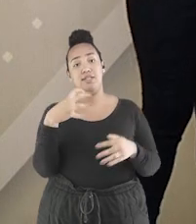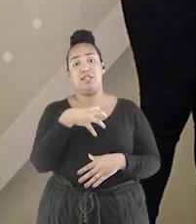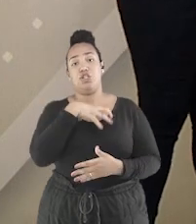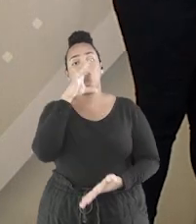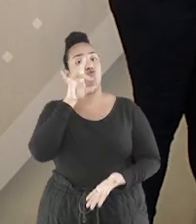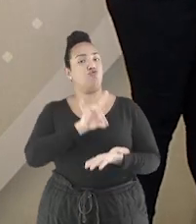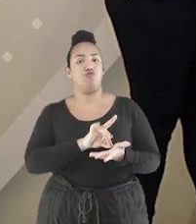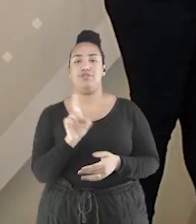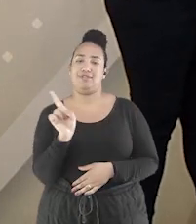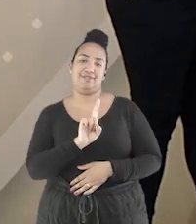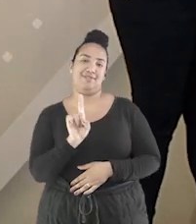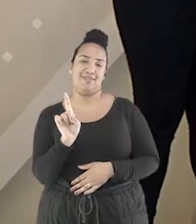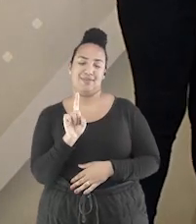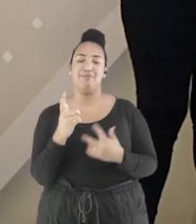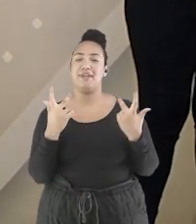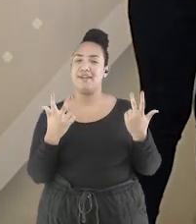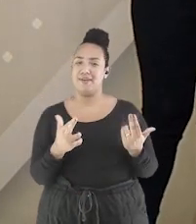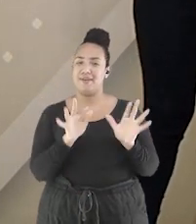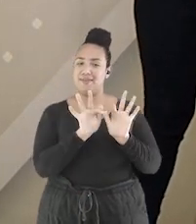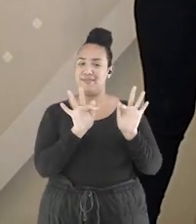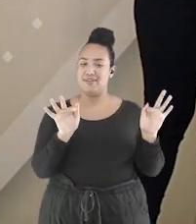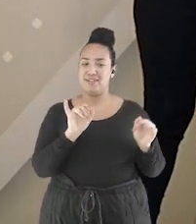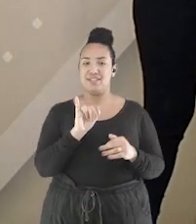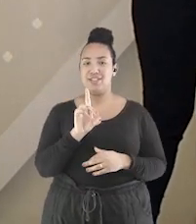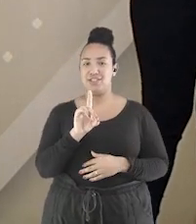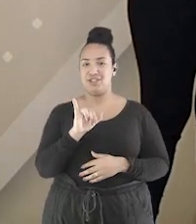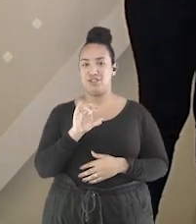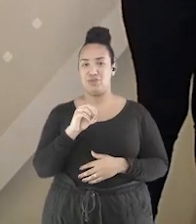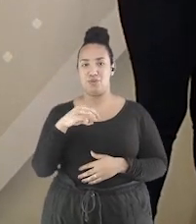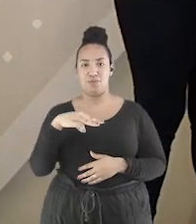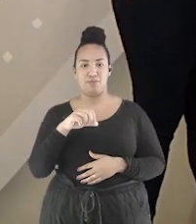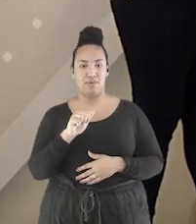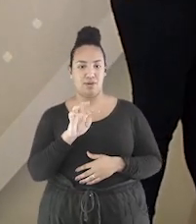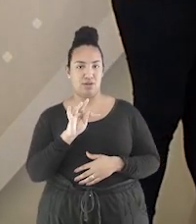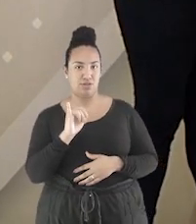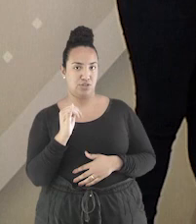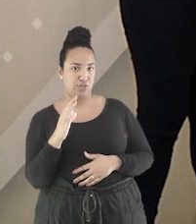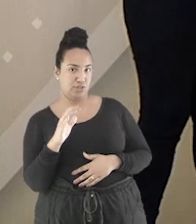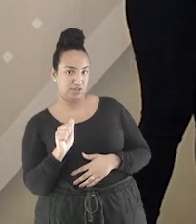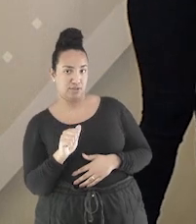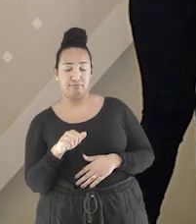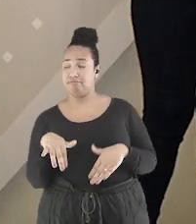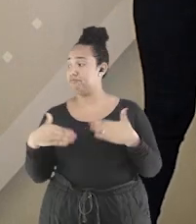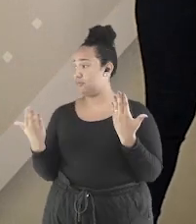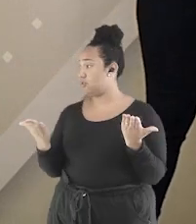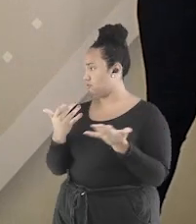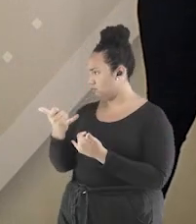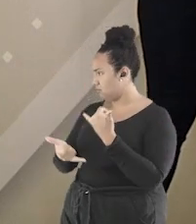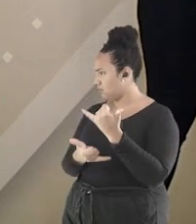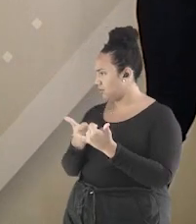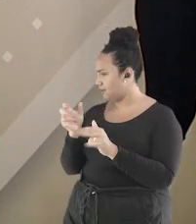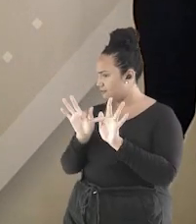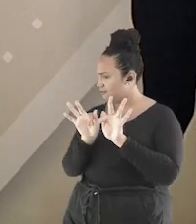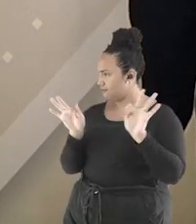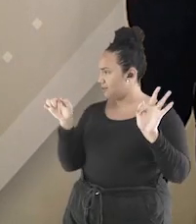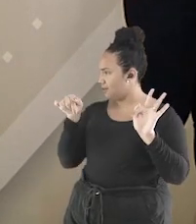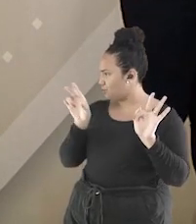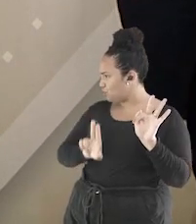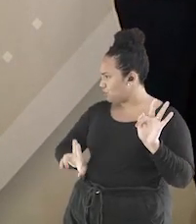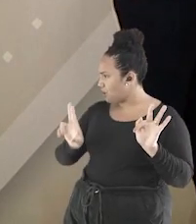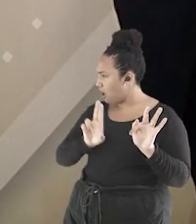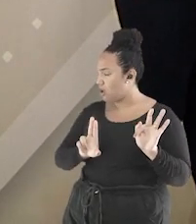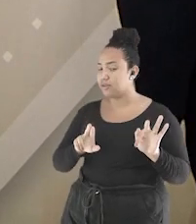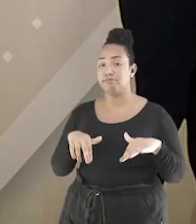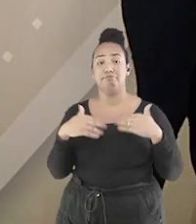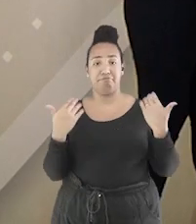funcionam as expressões idiomáticas. E que tal, Neidiana, nós fazemos um jogo com o uso de expressões idiomáticas? Nós